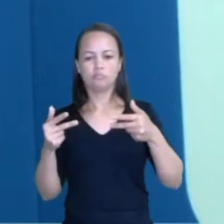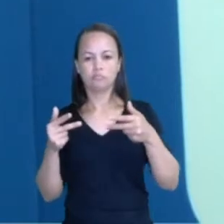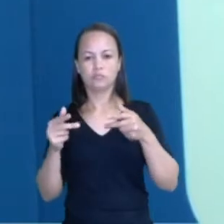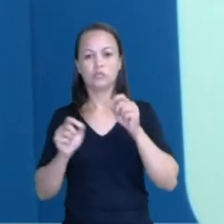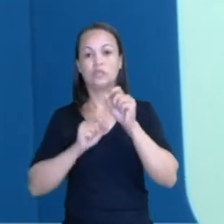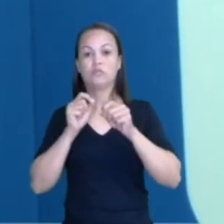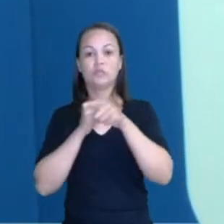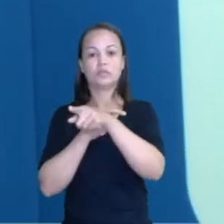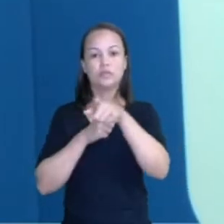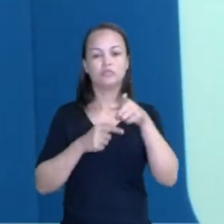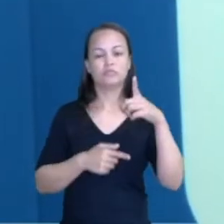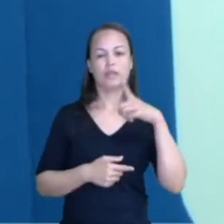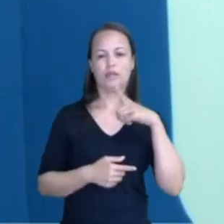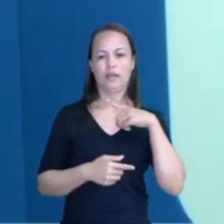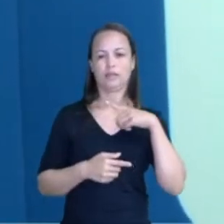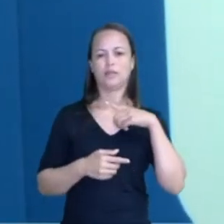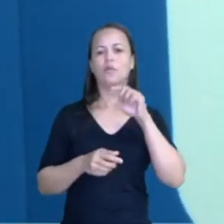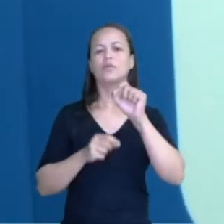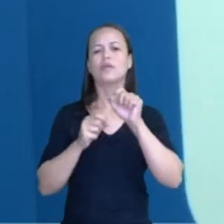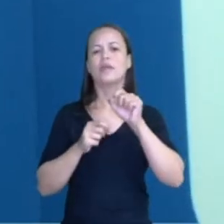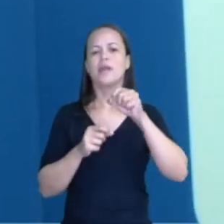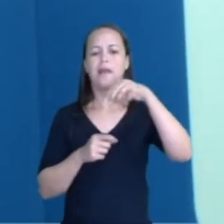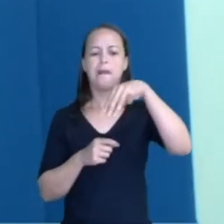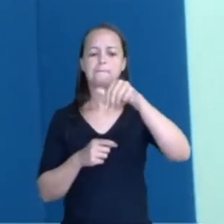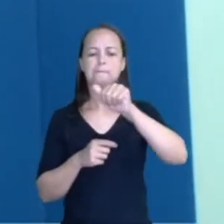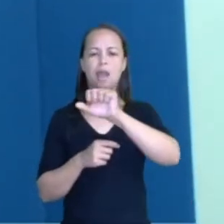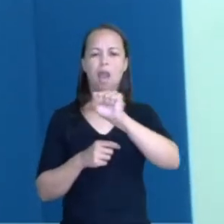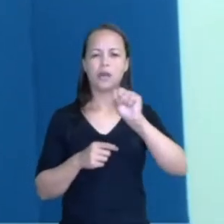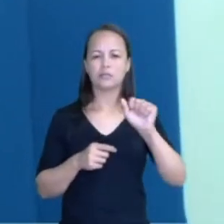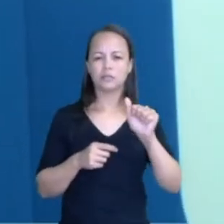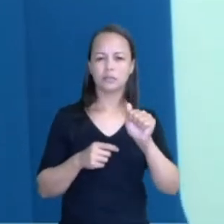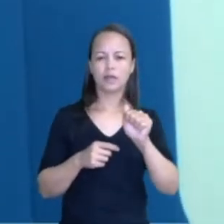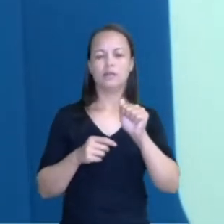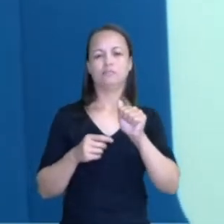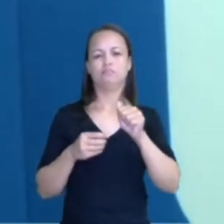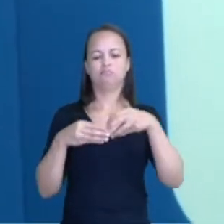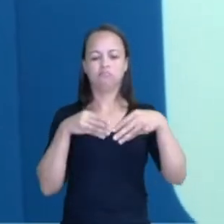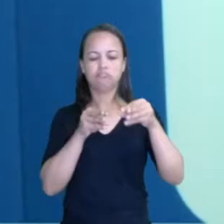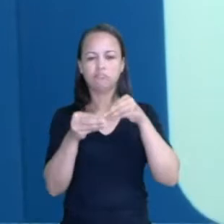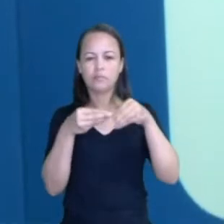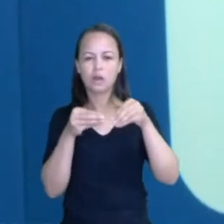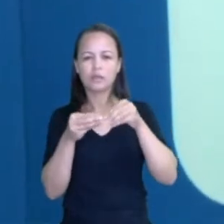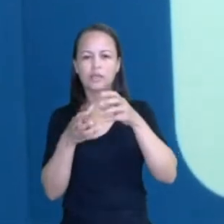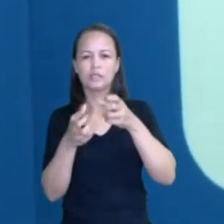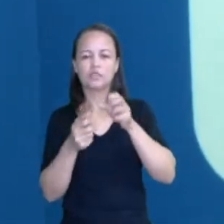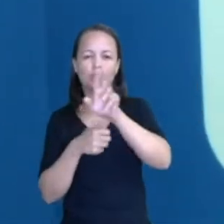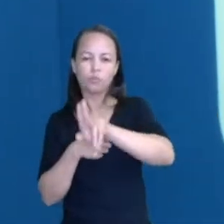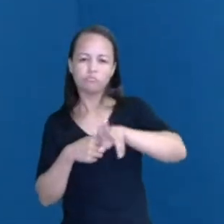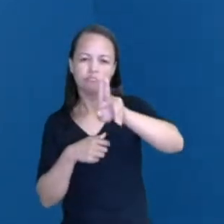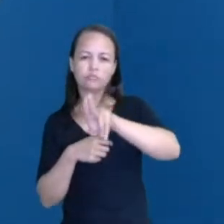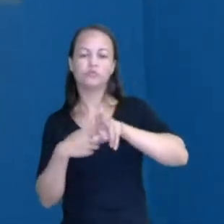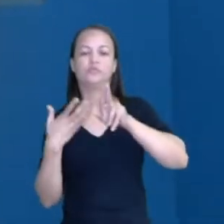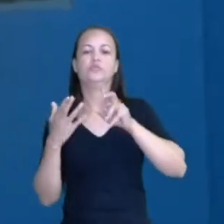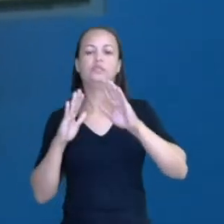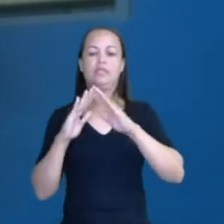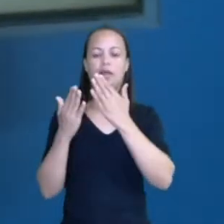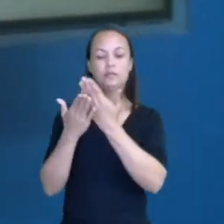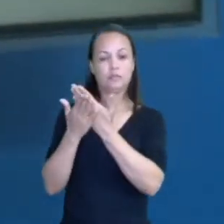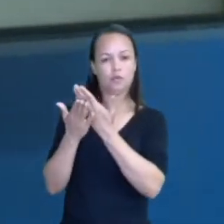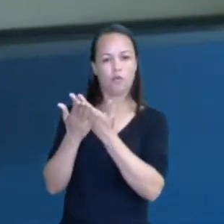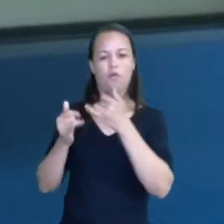ter em casa é a massinha de modelar, né? Aquela velha massinha de modelar que a gente usa na escola, né? Que a gente